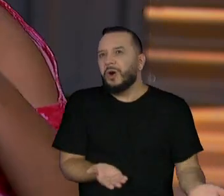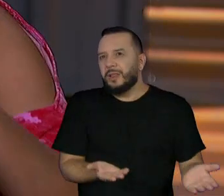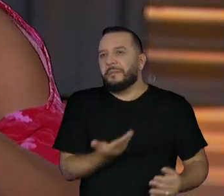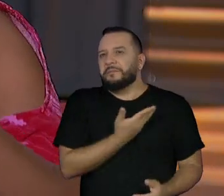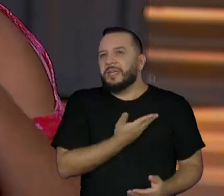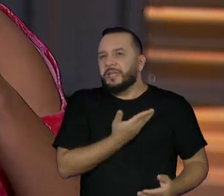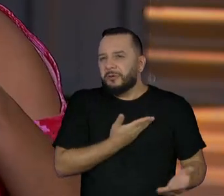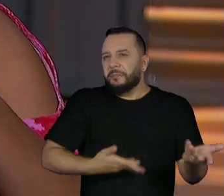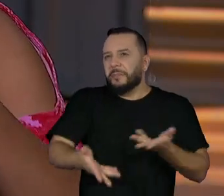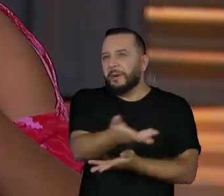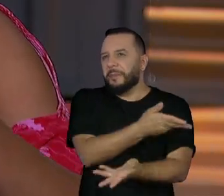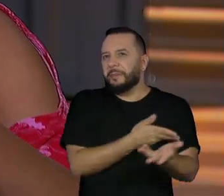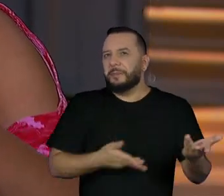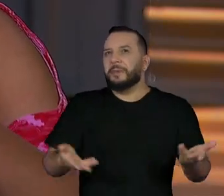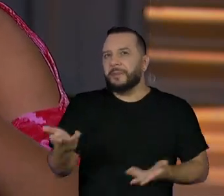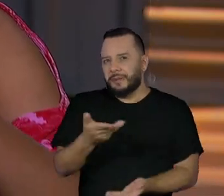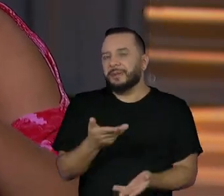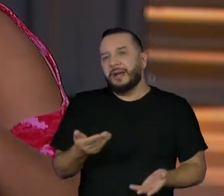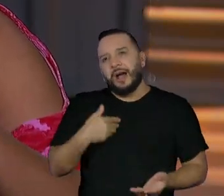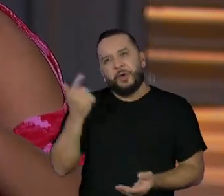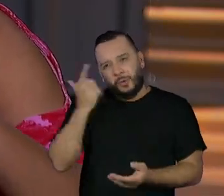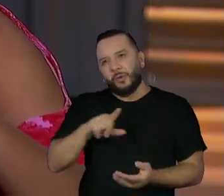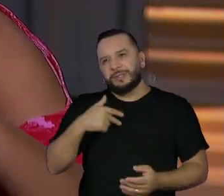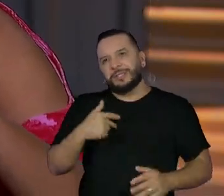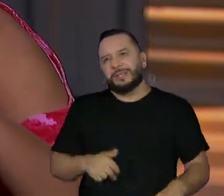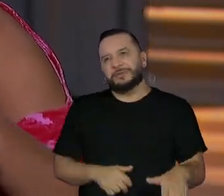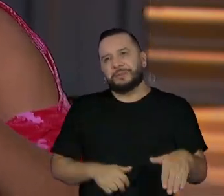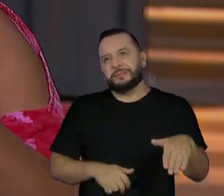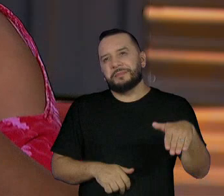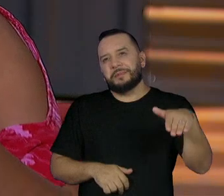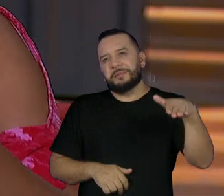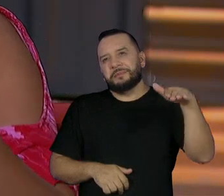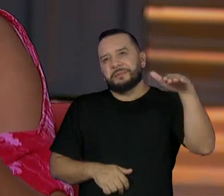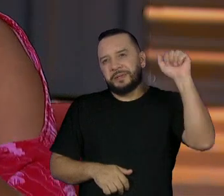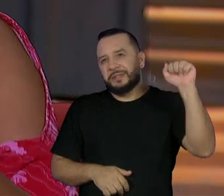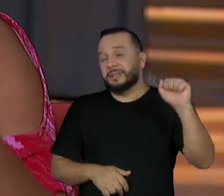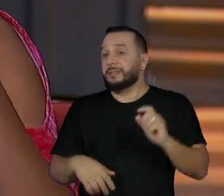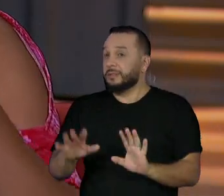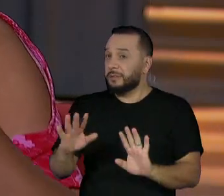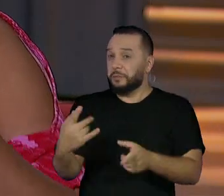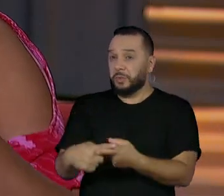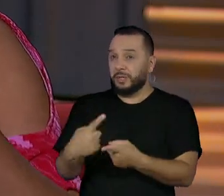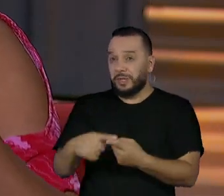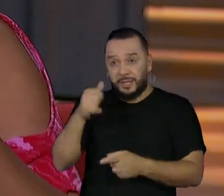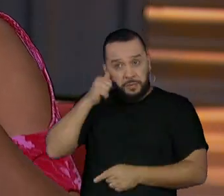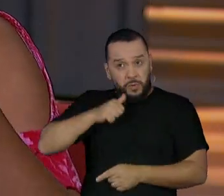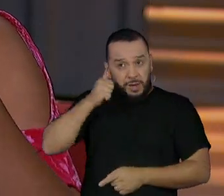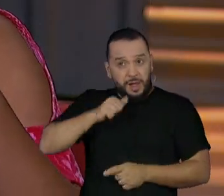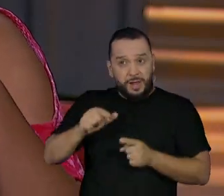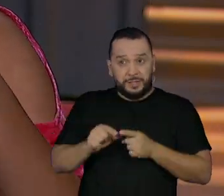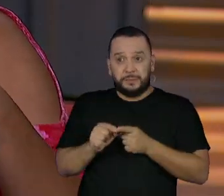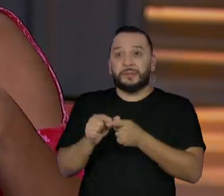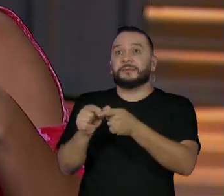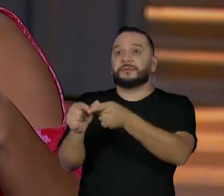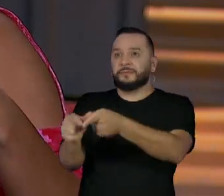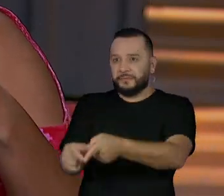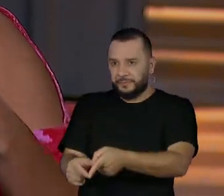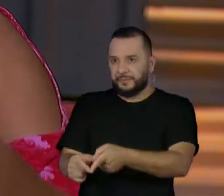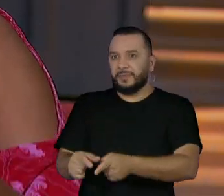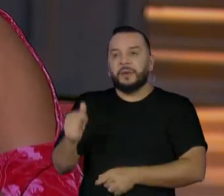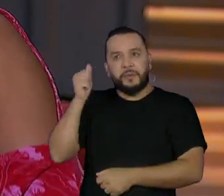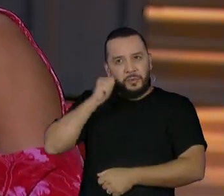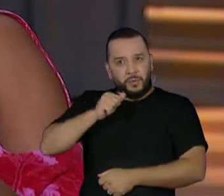essa minha criação ela não poderia ter sido possível também, né? Porque, e aí as mulheres de periferia, elas são mulheres